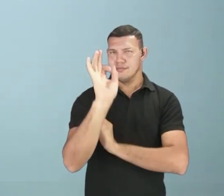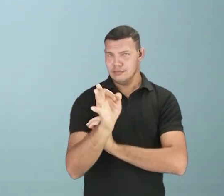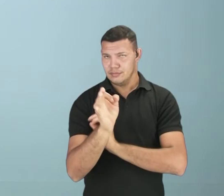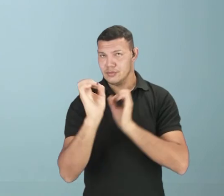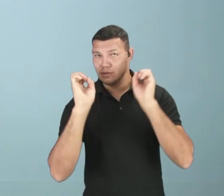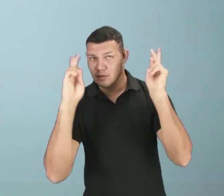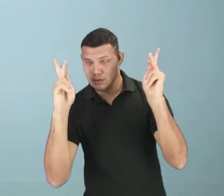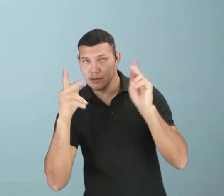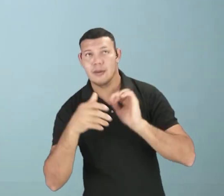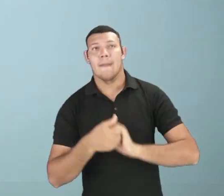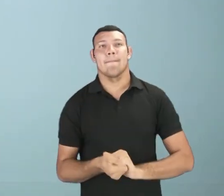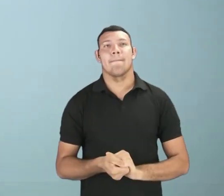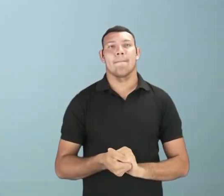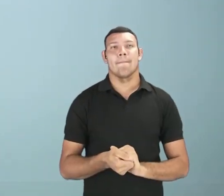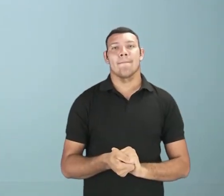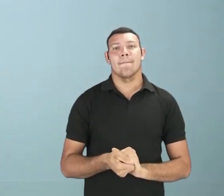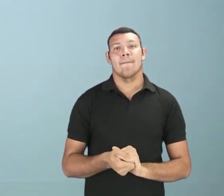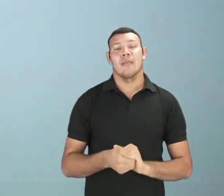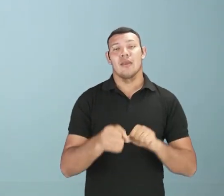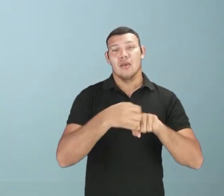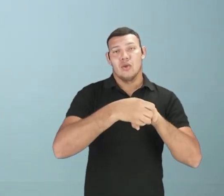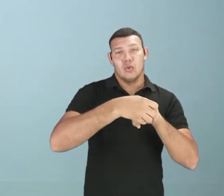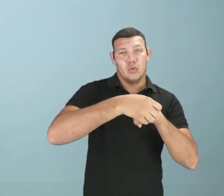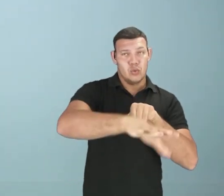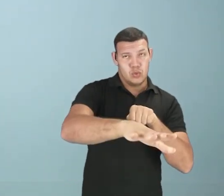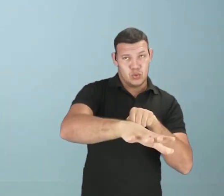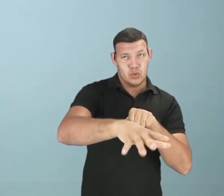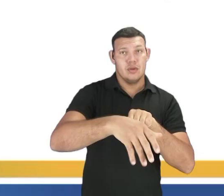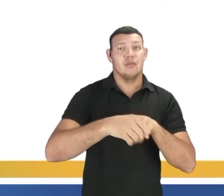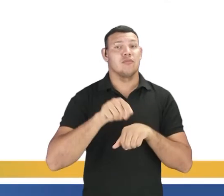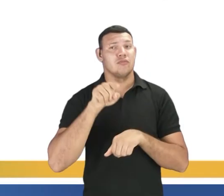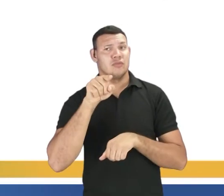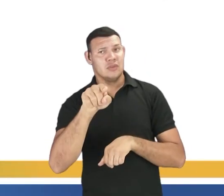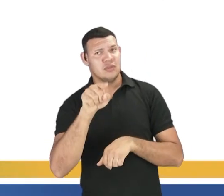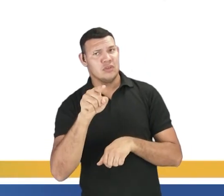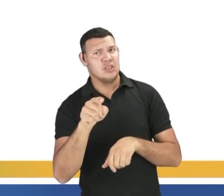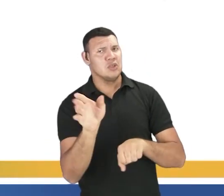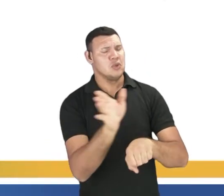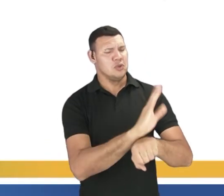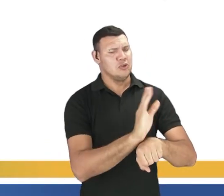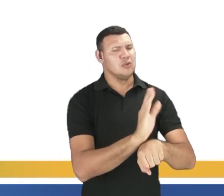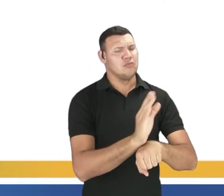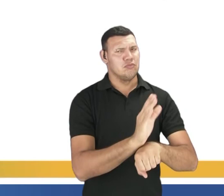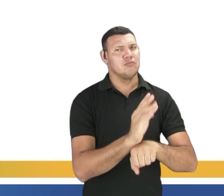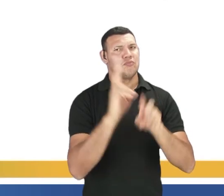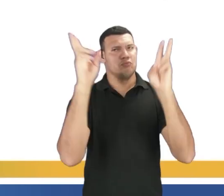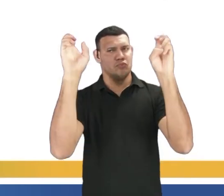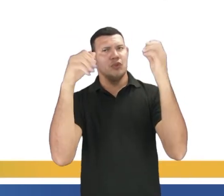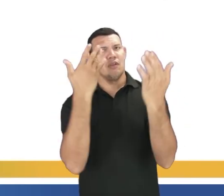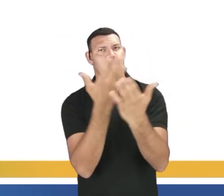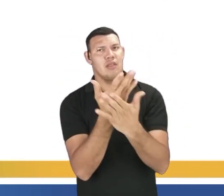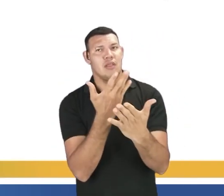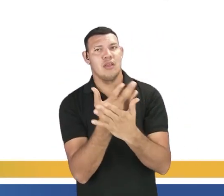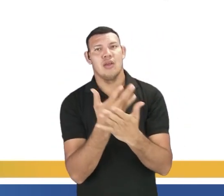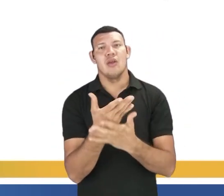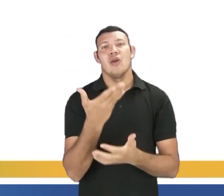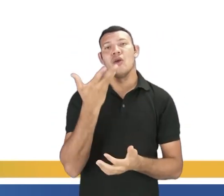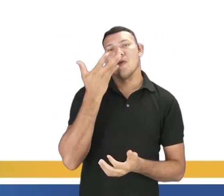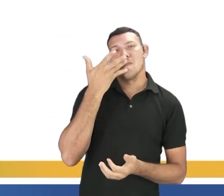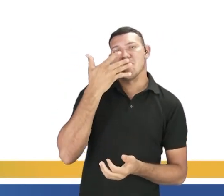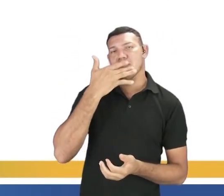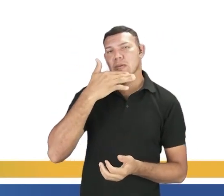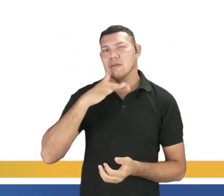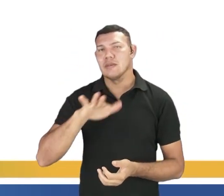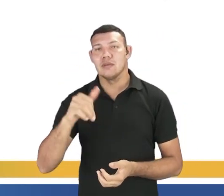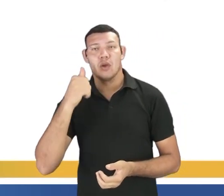acertou, ok? Eu tenho aqui a sugestão de um filme sobre o tema desta aula, um filme muito interessante, fala O Menino e o Mundo, né? É